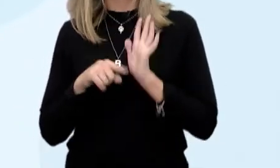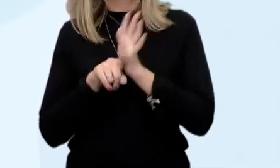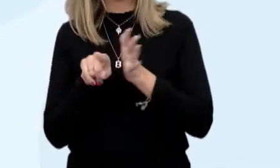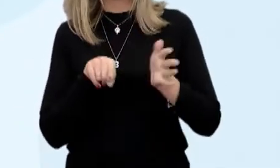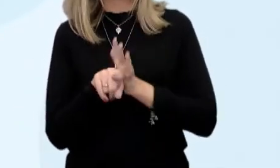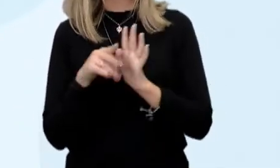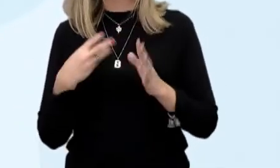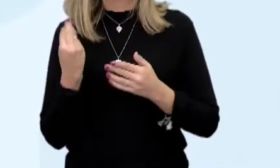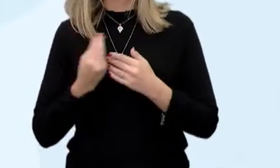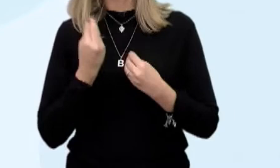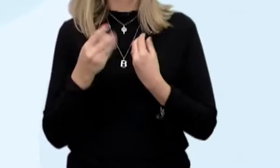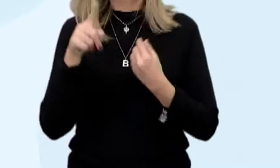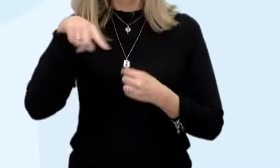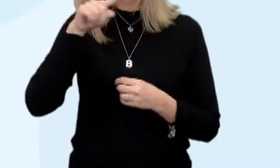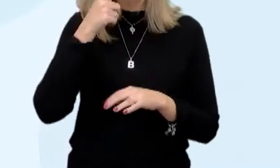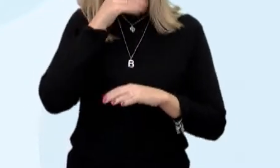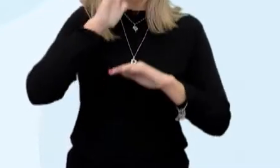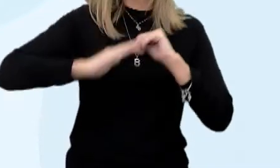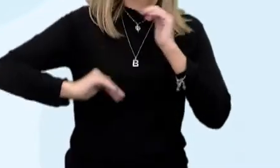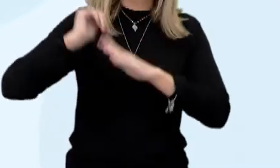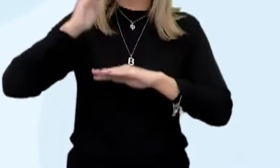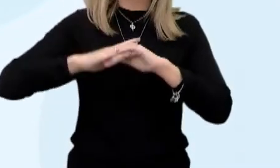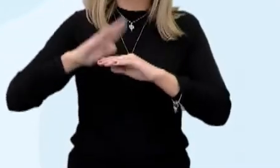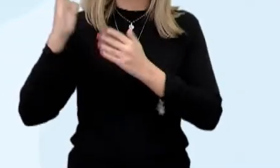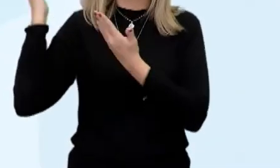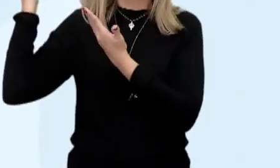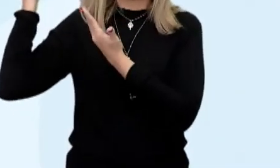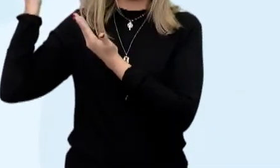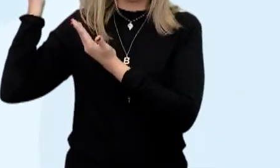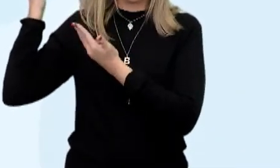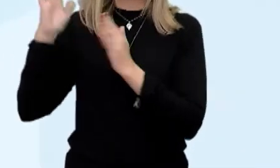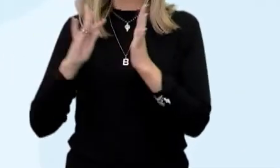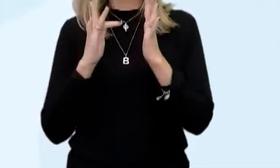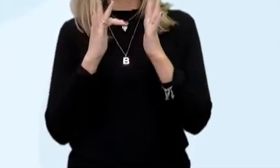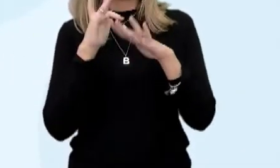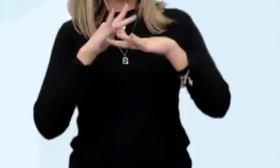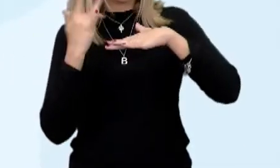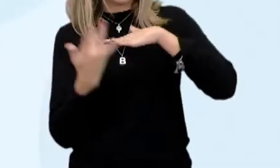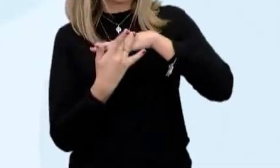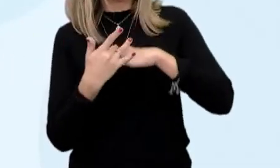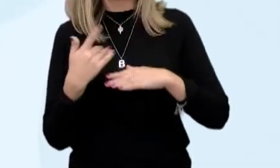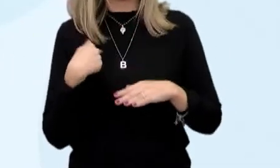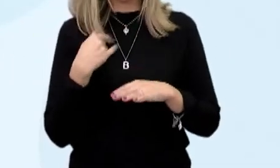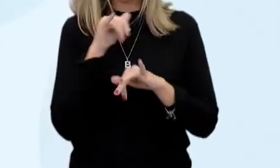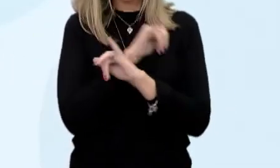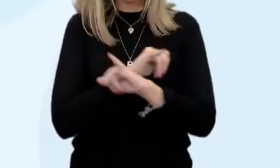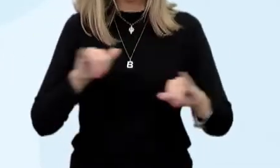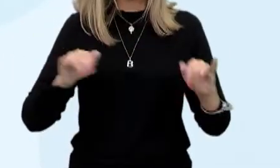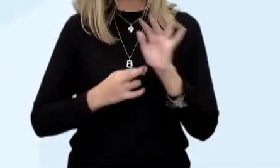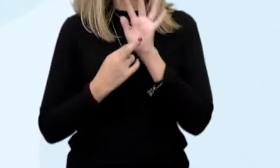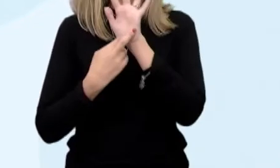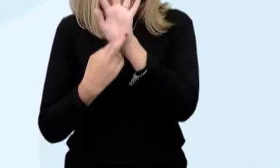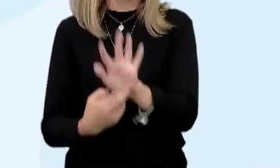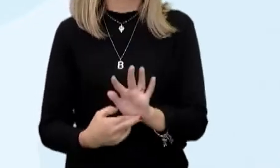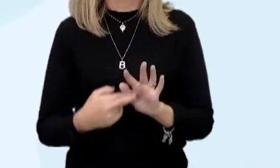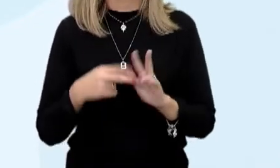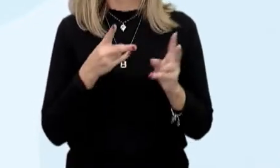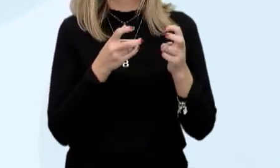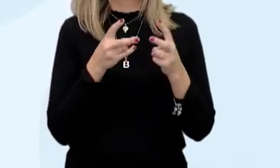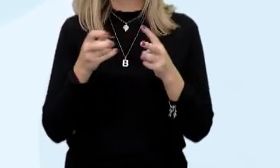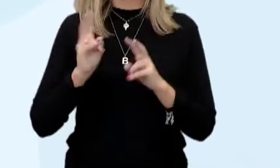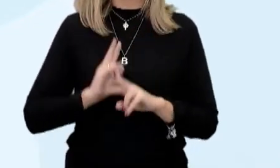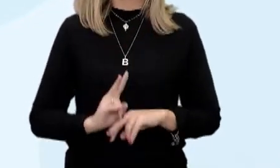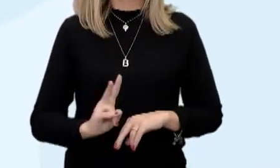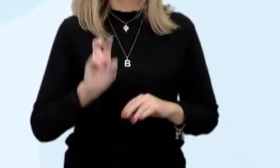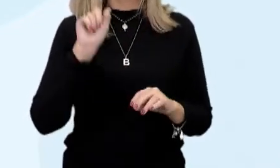relação ao mapeamento que vocês estão construindo nas redes sociais, com os anúncios que trabalham com representatividade, percebendo sempre o